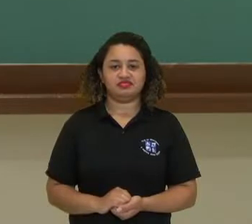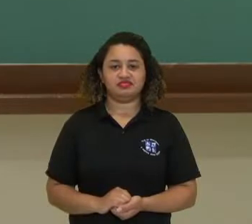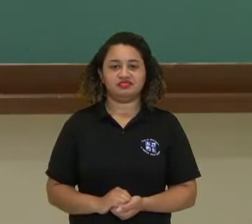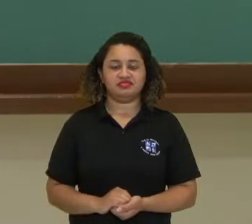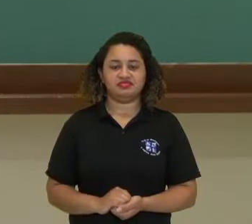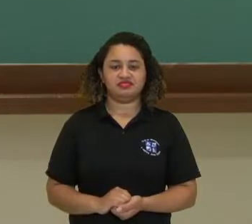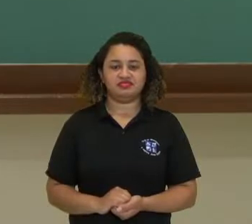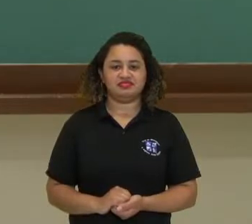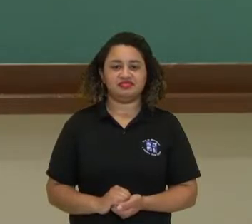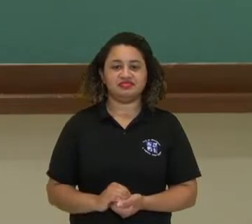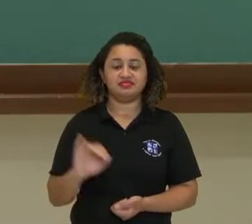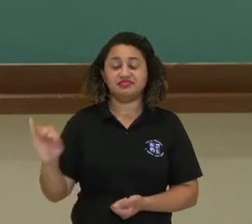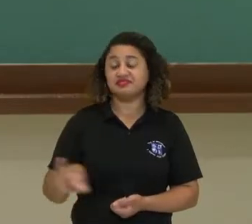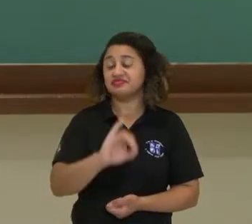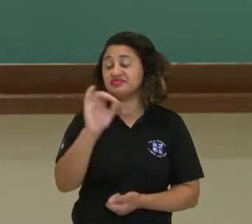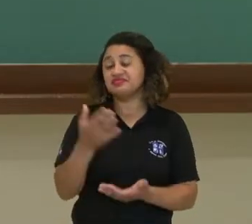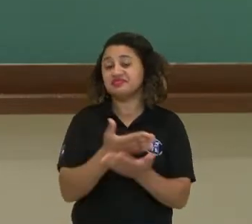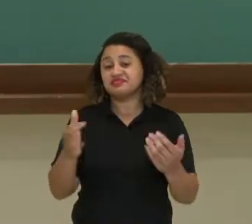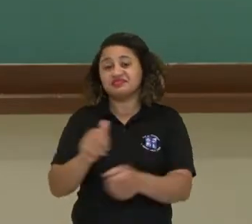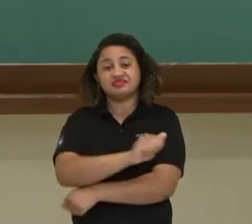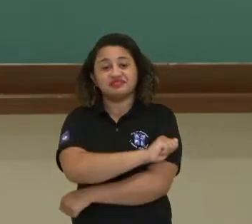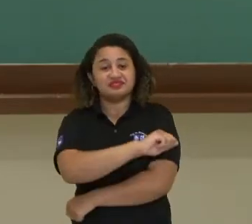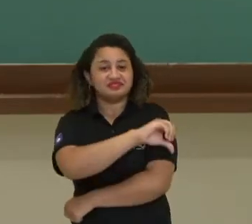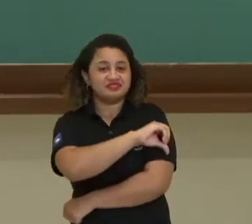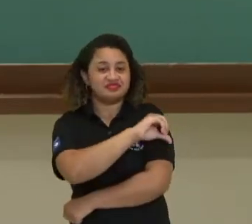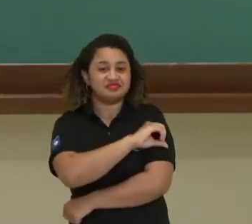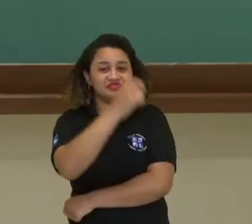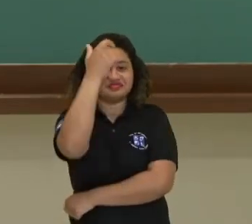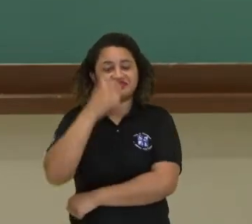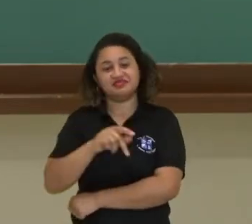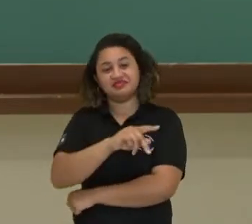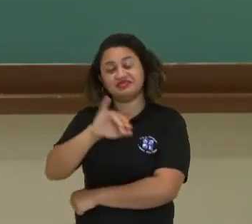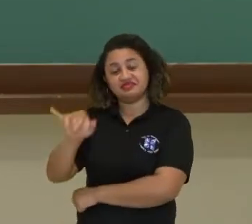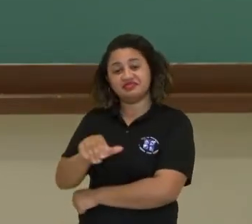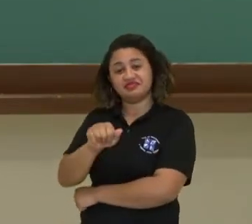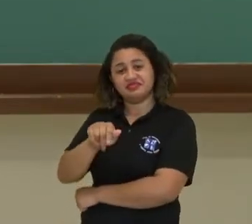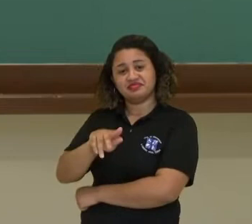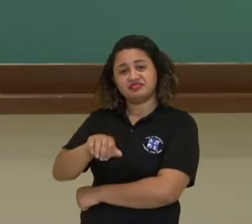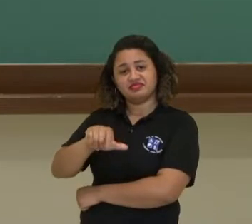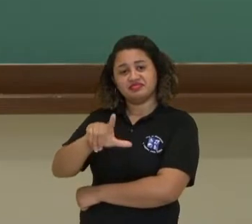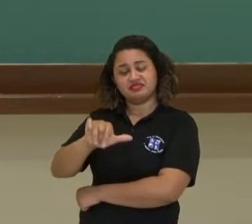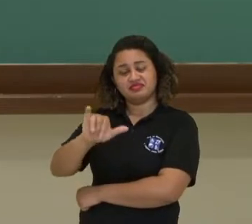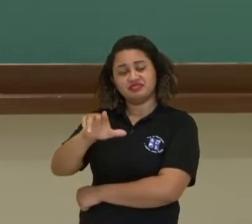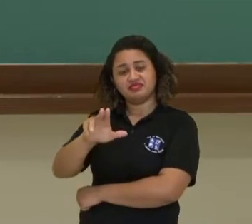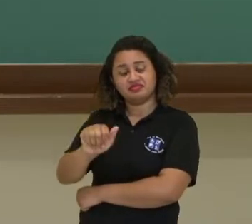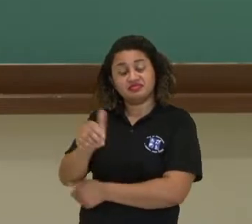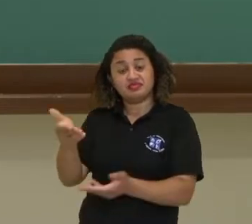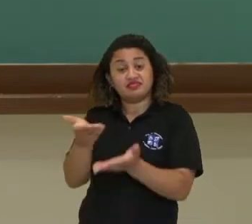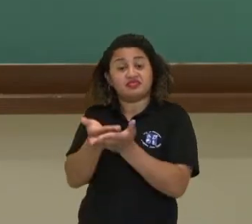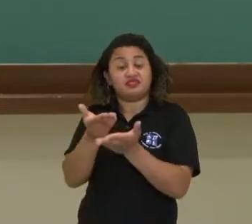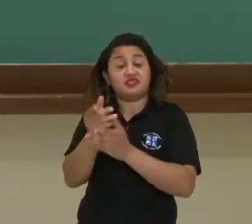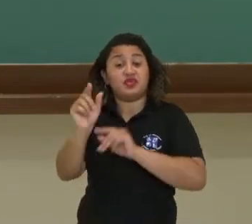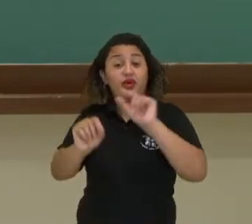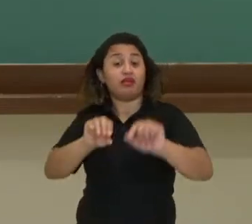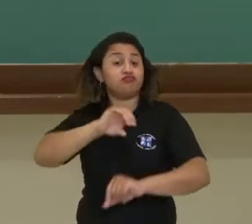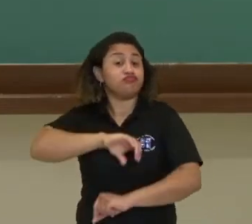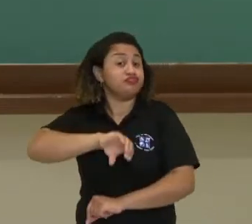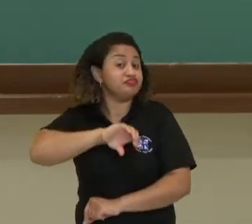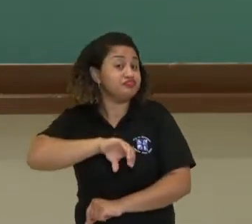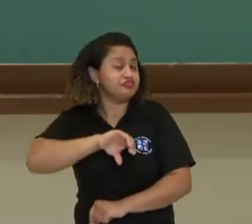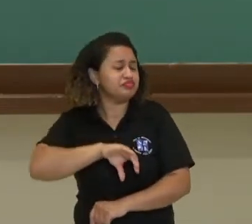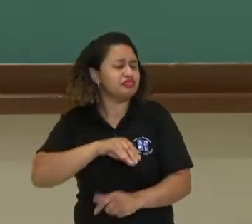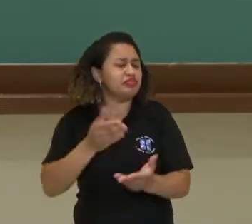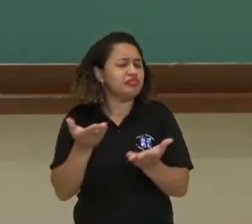Olá alunos do 9º ano aqui a professora Jaqueline essa nossa aula de língua portuguesa na aula de hoje vamos